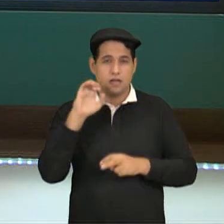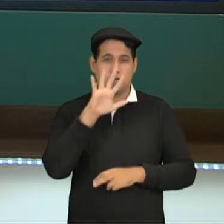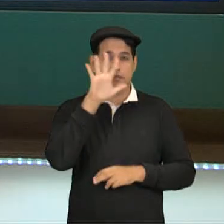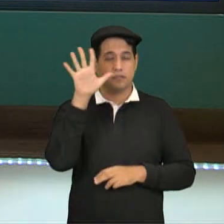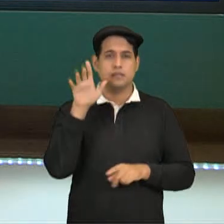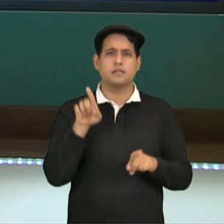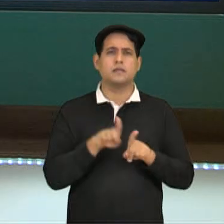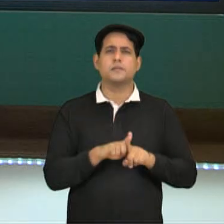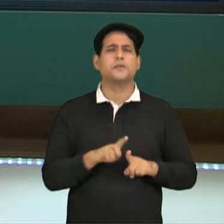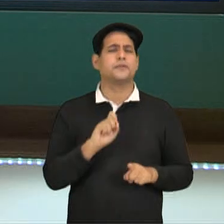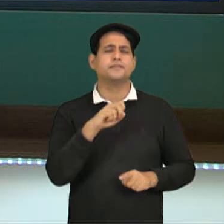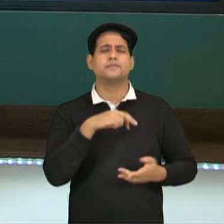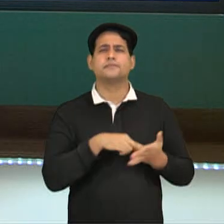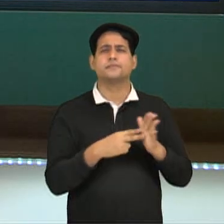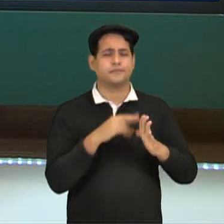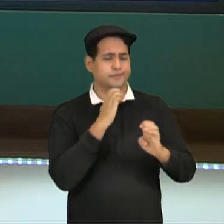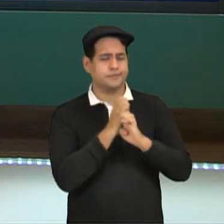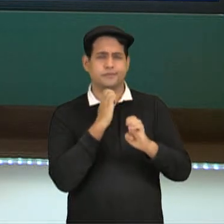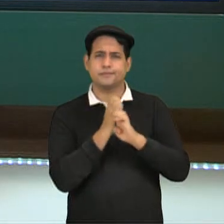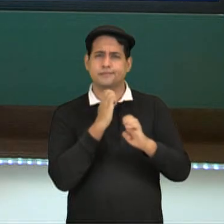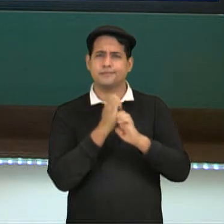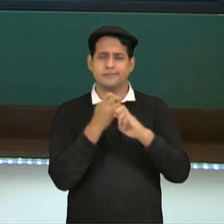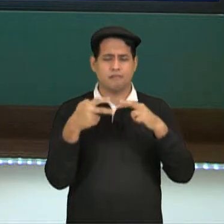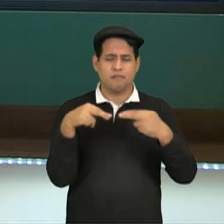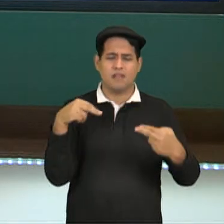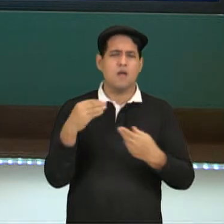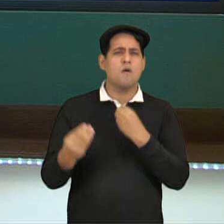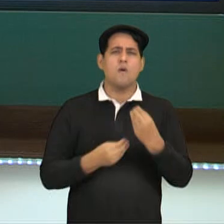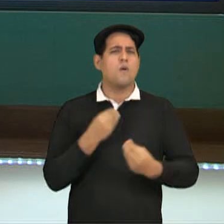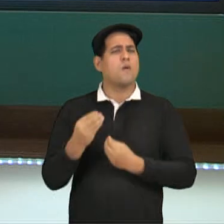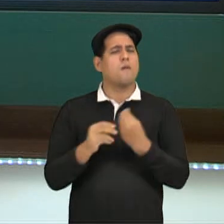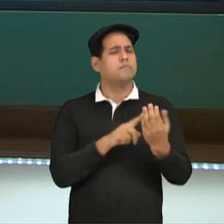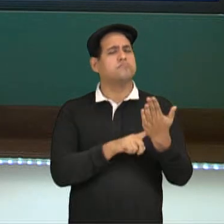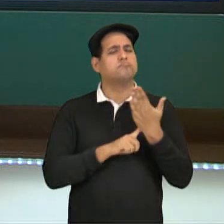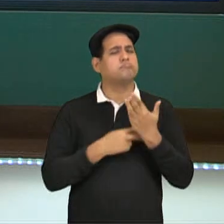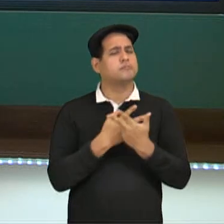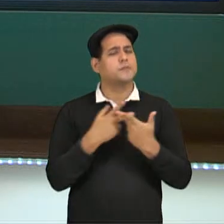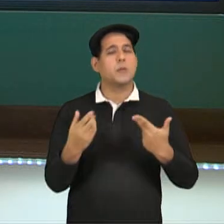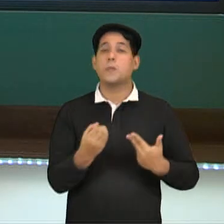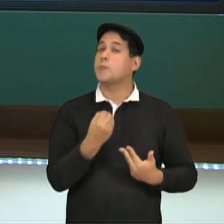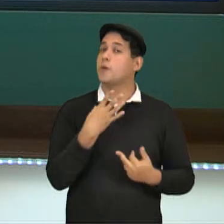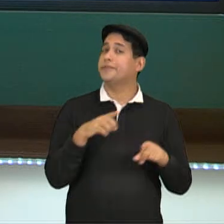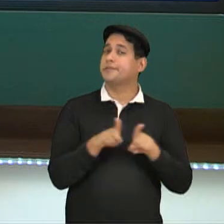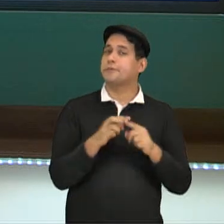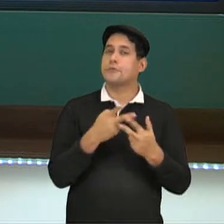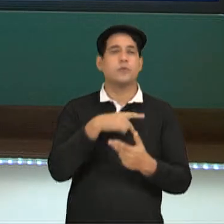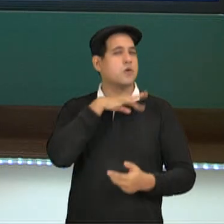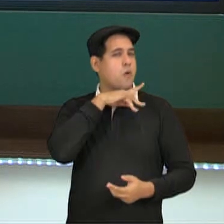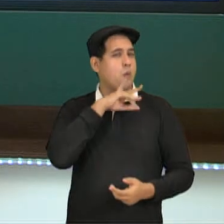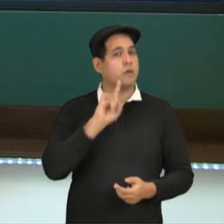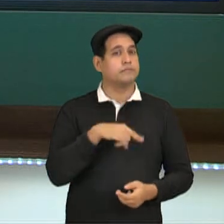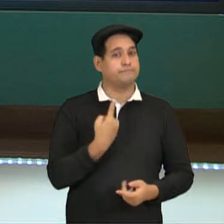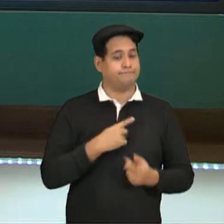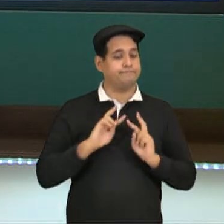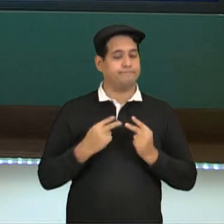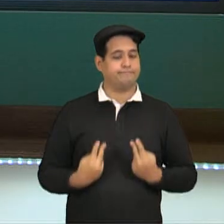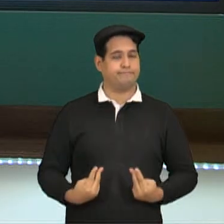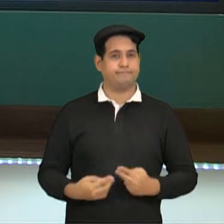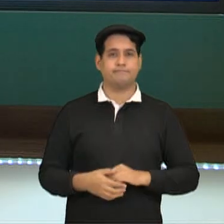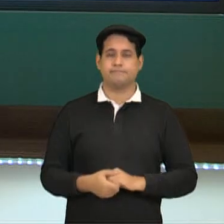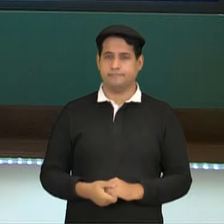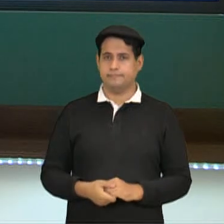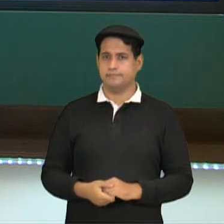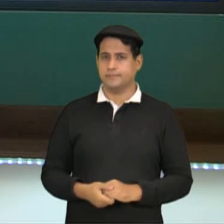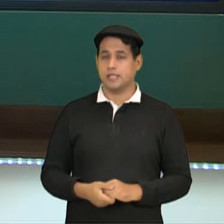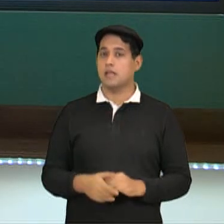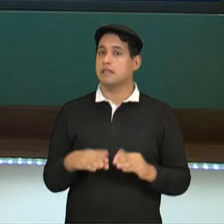então, o que é essa engenharia genética e o que é que ela pode trazer de benefícios e também de malefícios para a nossa espécie. Então,